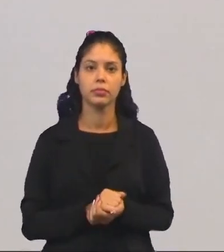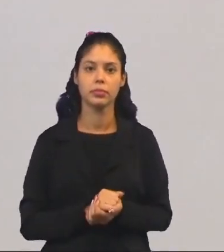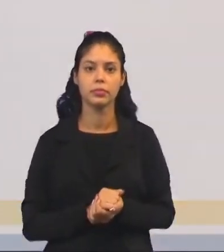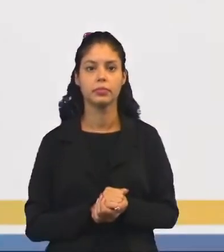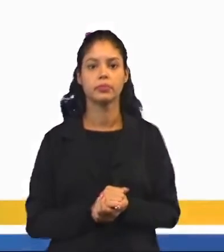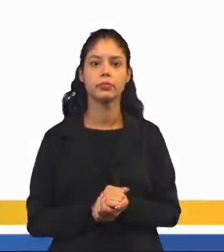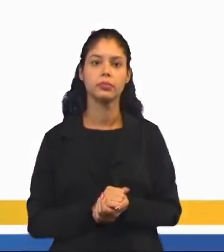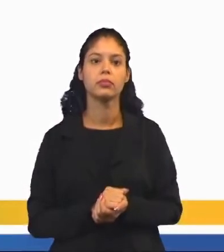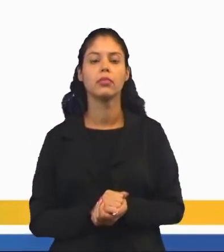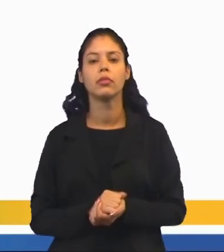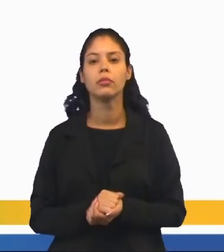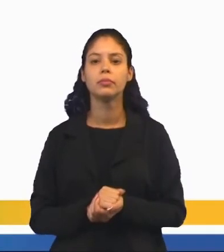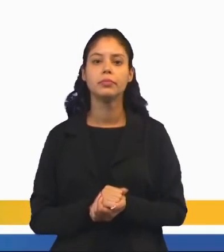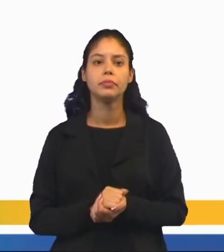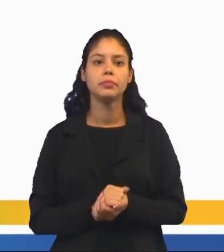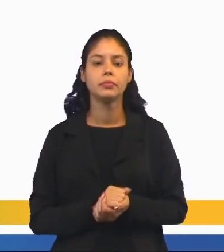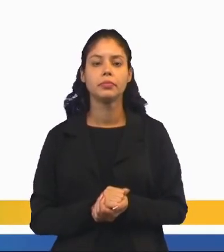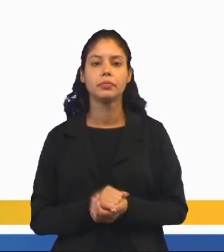compostagem.